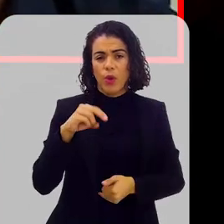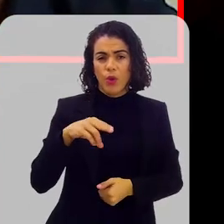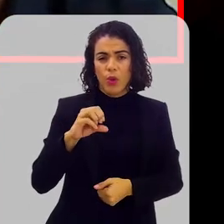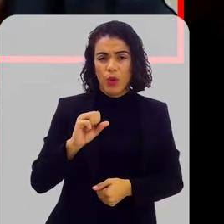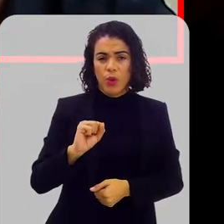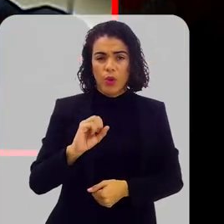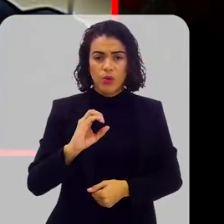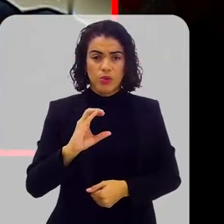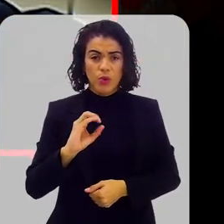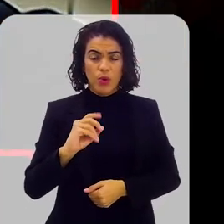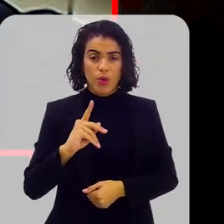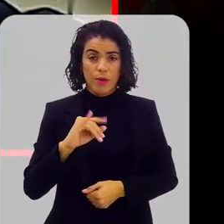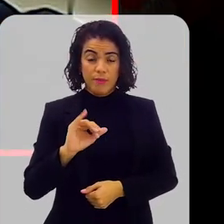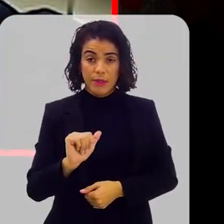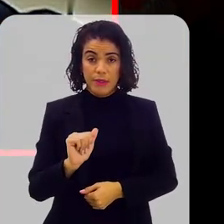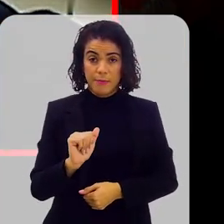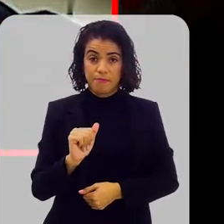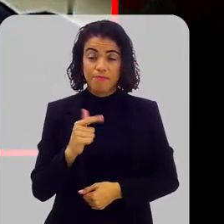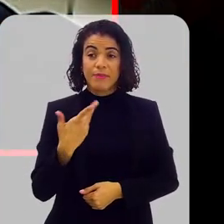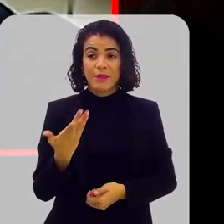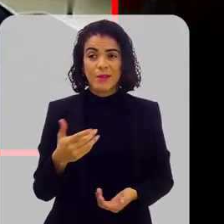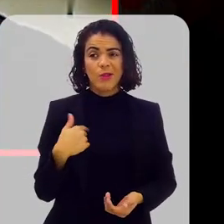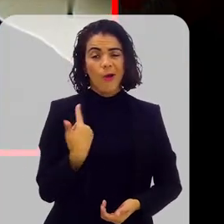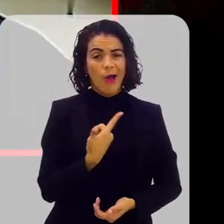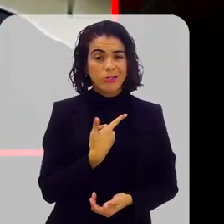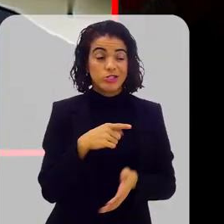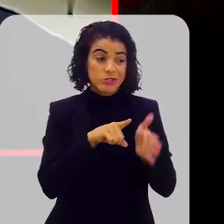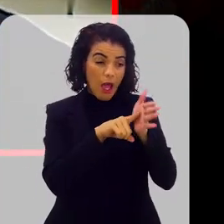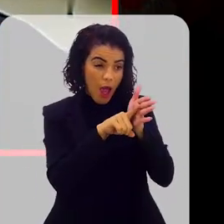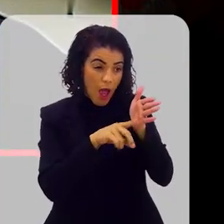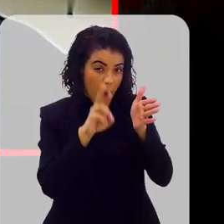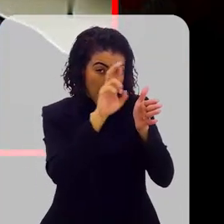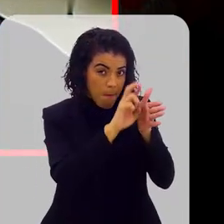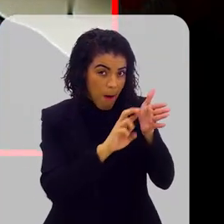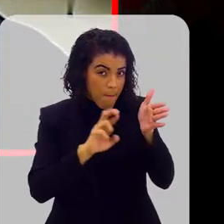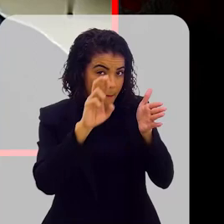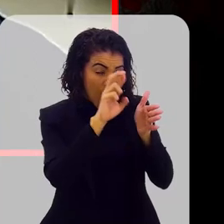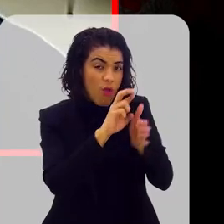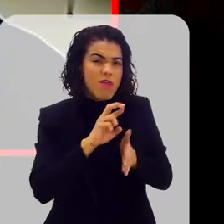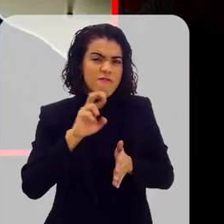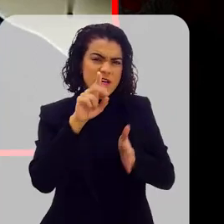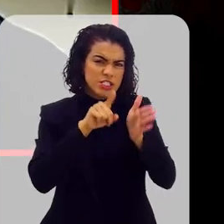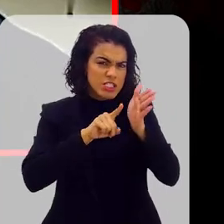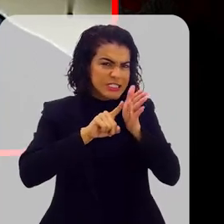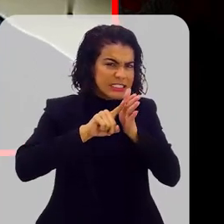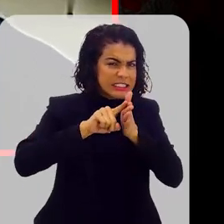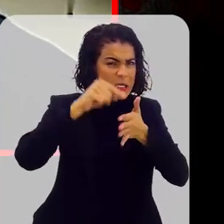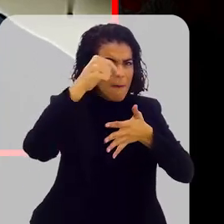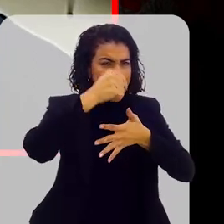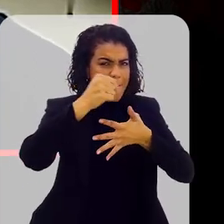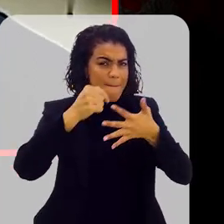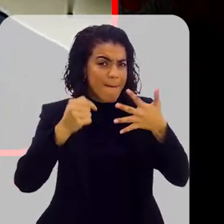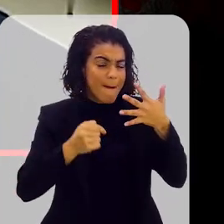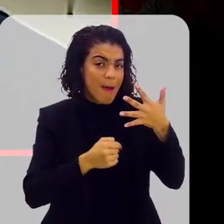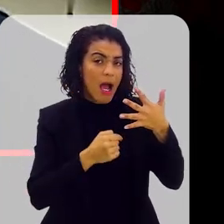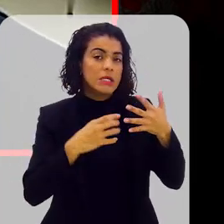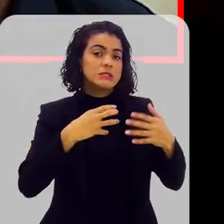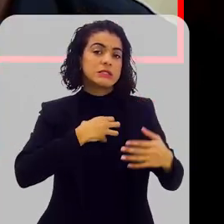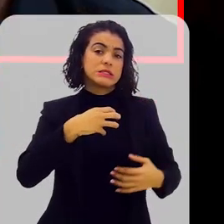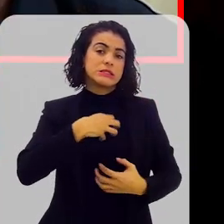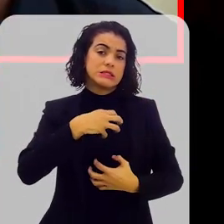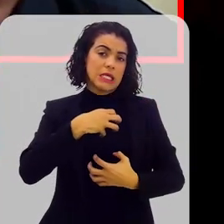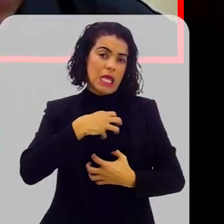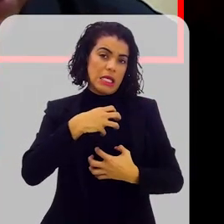Então, a gente está saindo do campo do rastreamento propriamente para uma investigação de um indivíduo